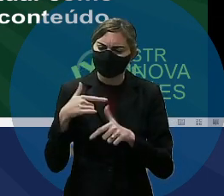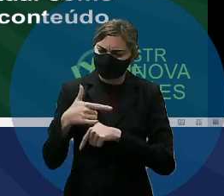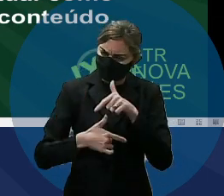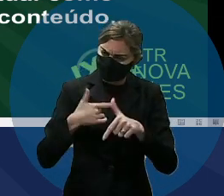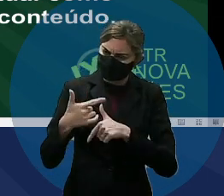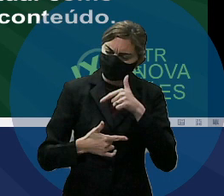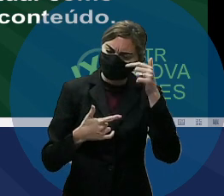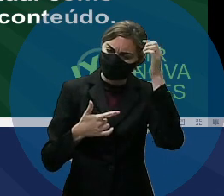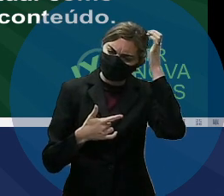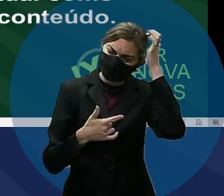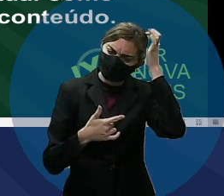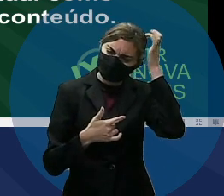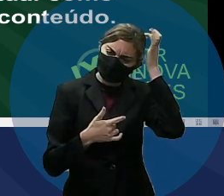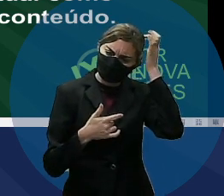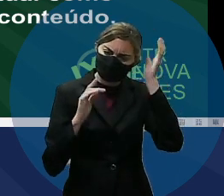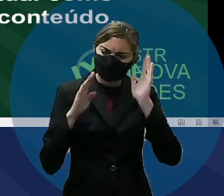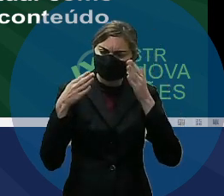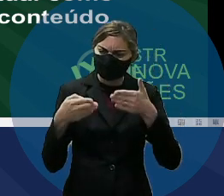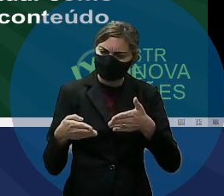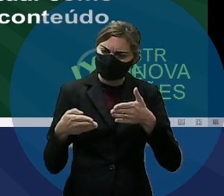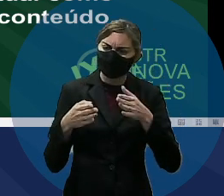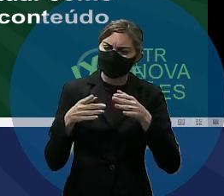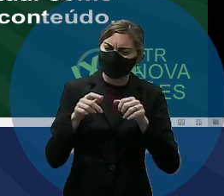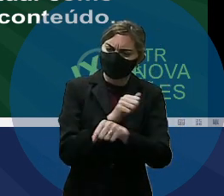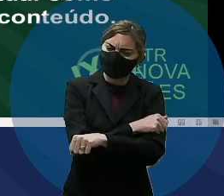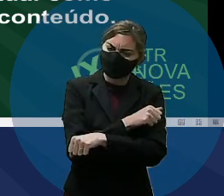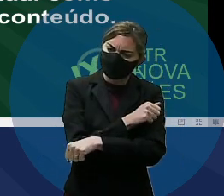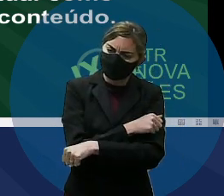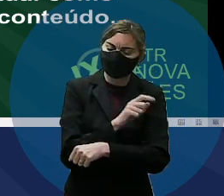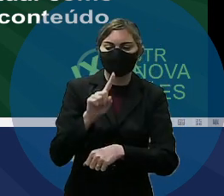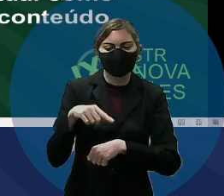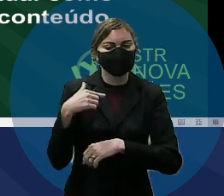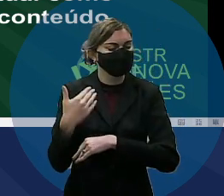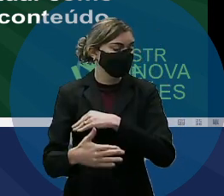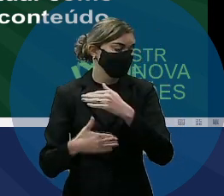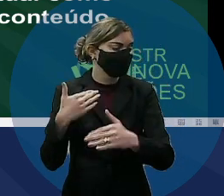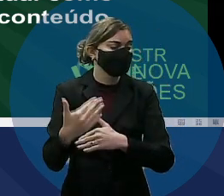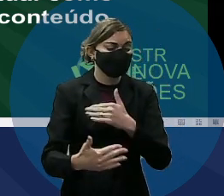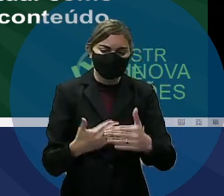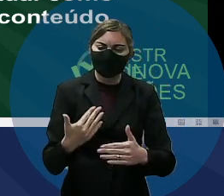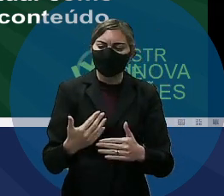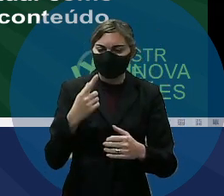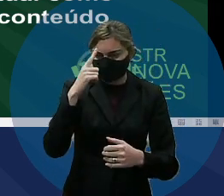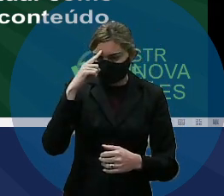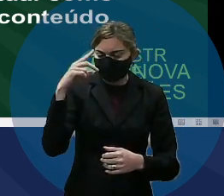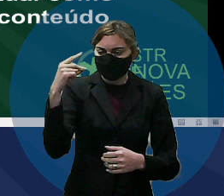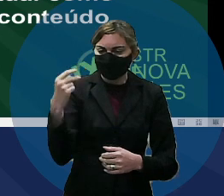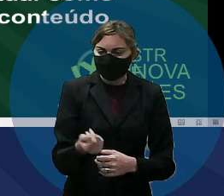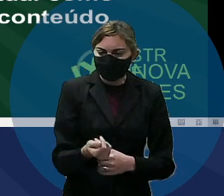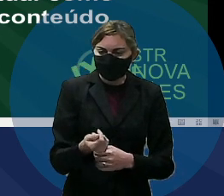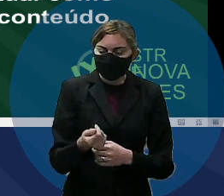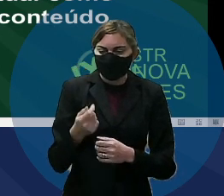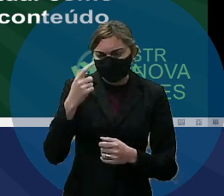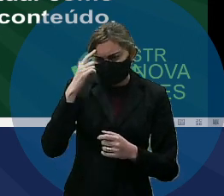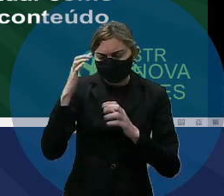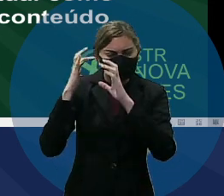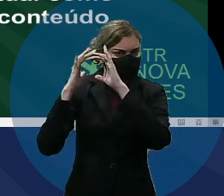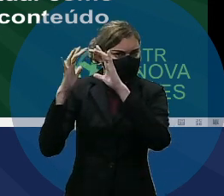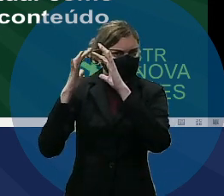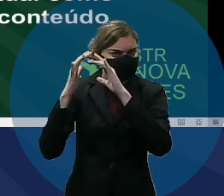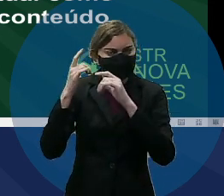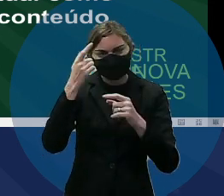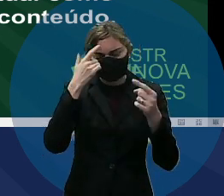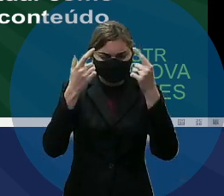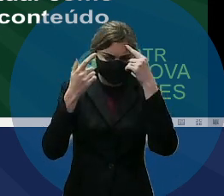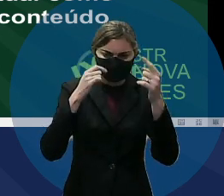não é? Focando esses estudantes, foi desenvolver a criatividade e o raciocínio lógico, né? Com o jogo